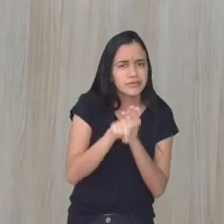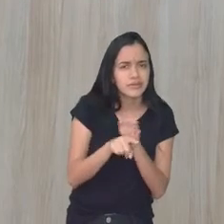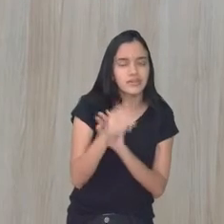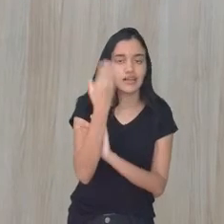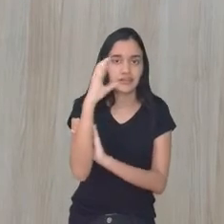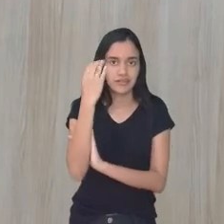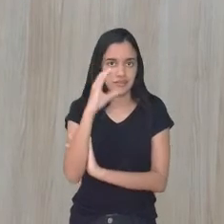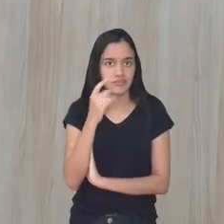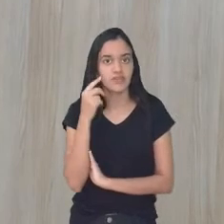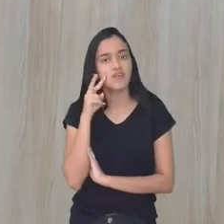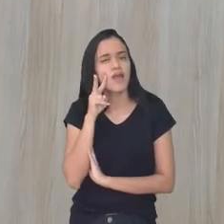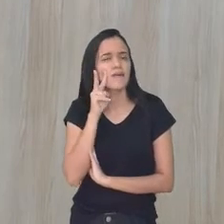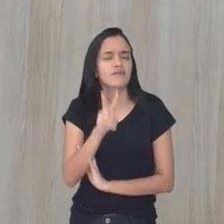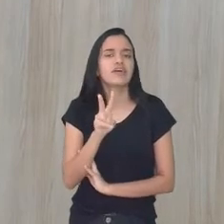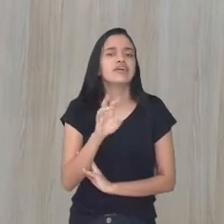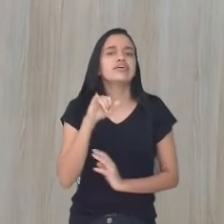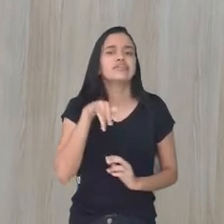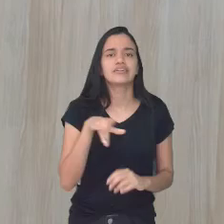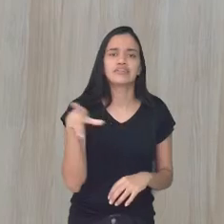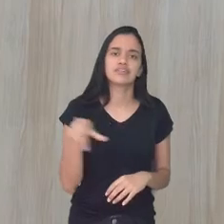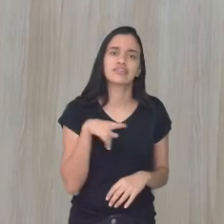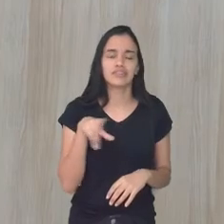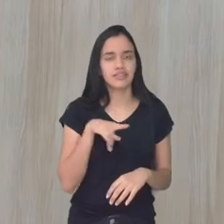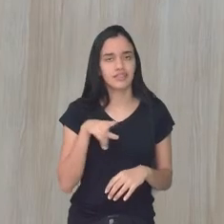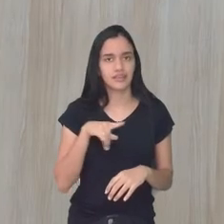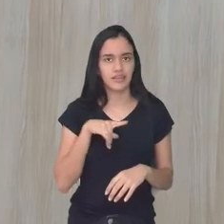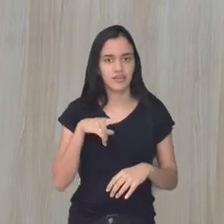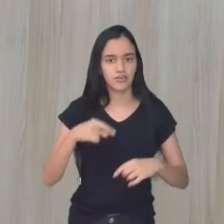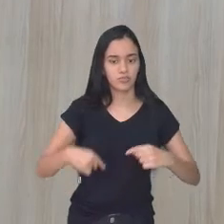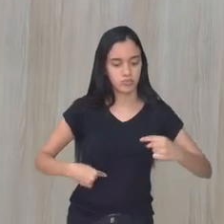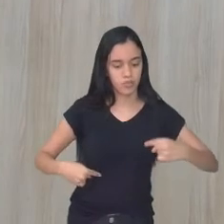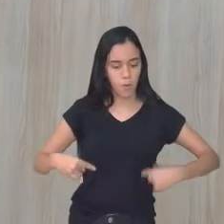científica e vai ver se existe esse órgão, né?